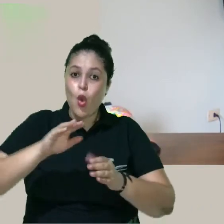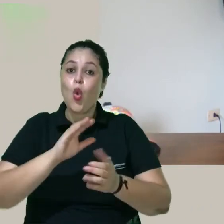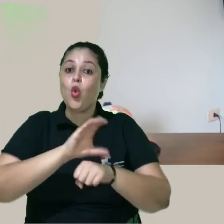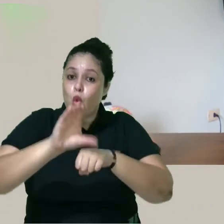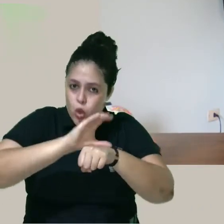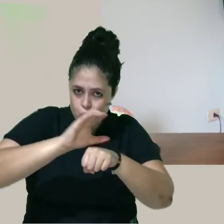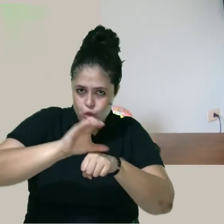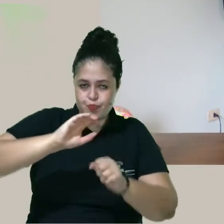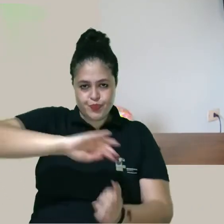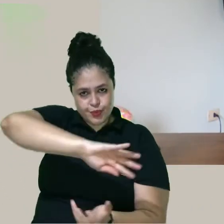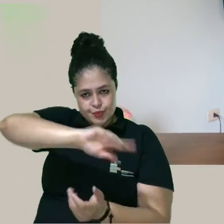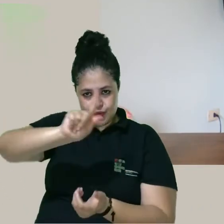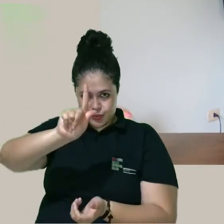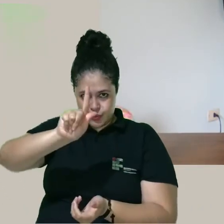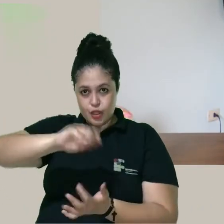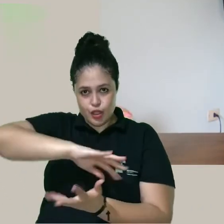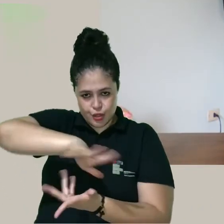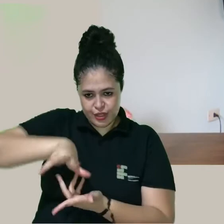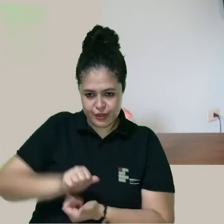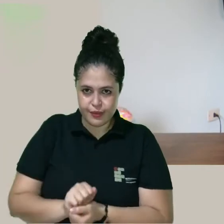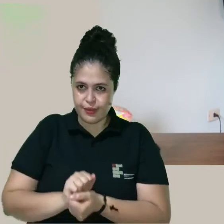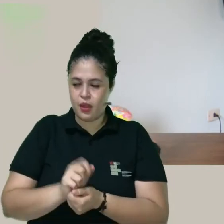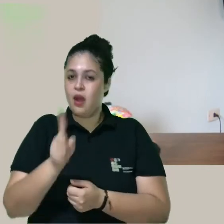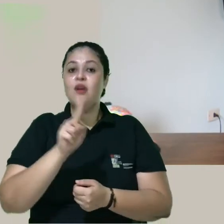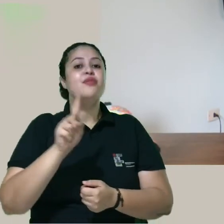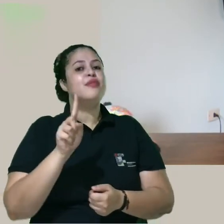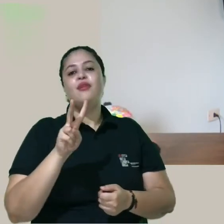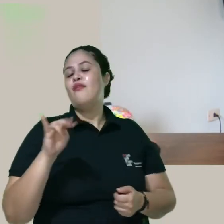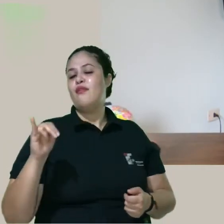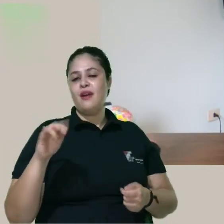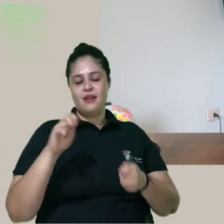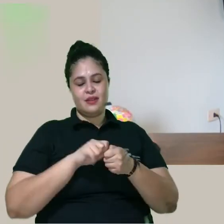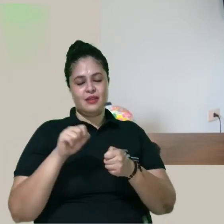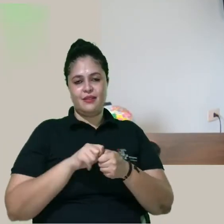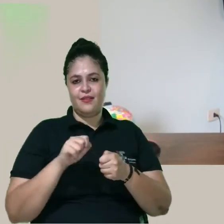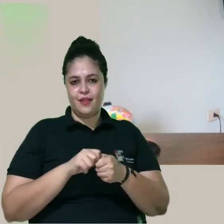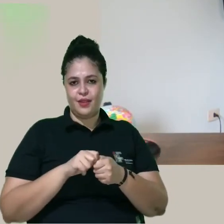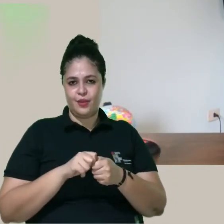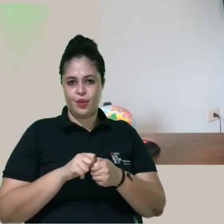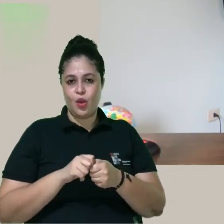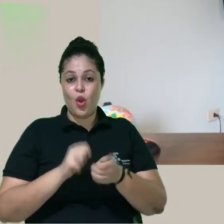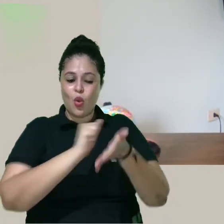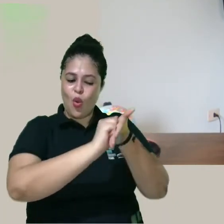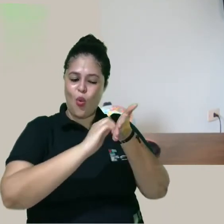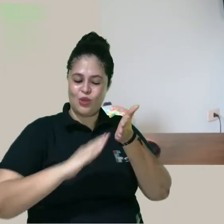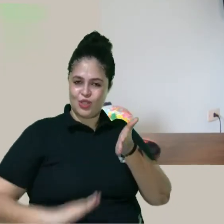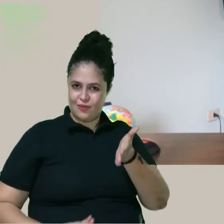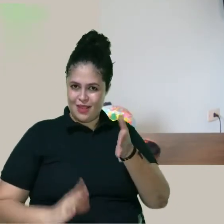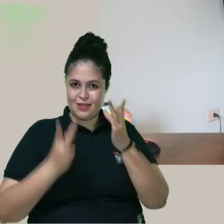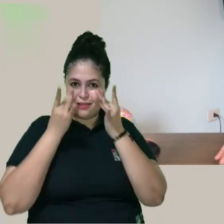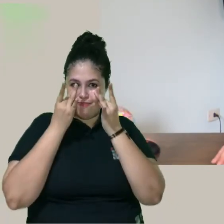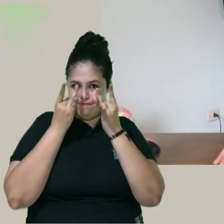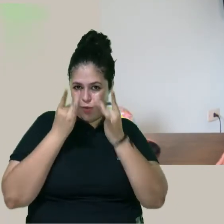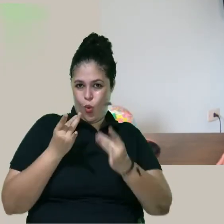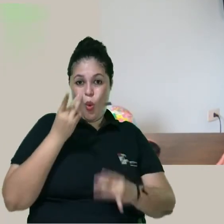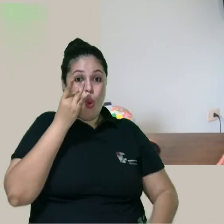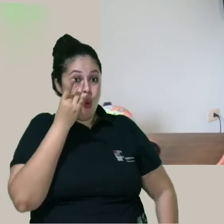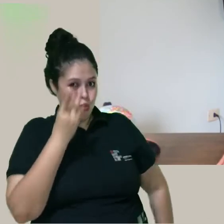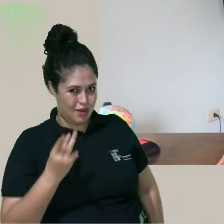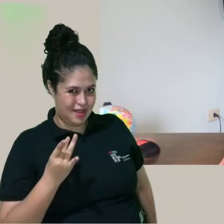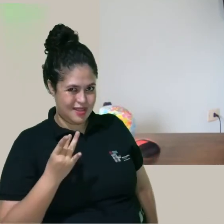de Geografia ele não vai ser oferecido com atividades